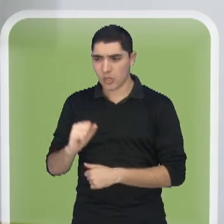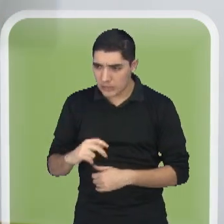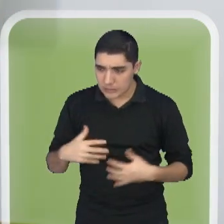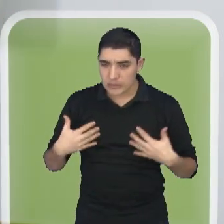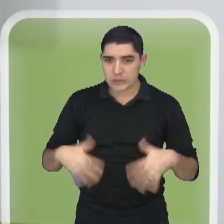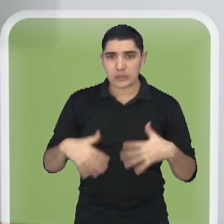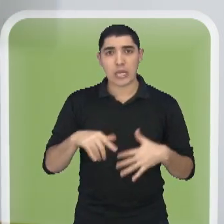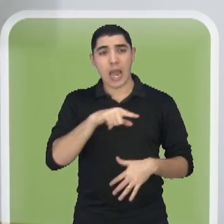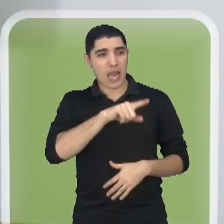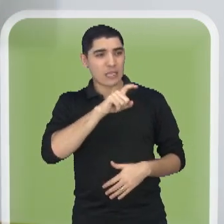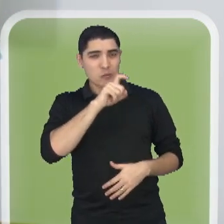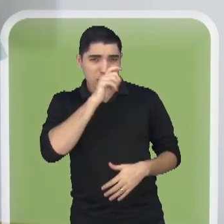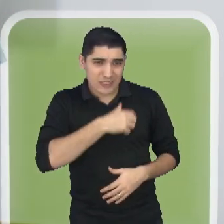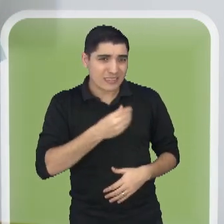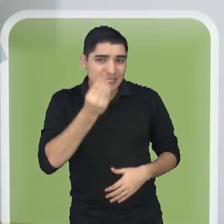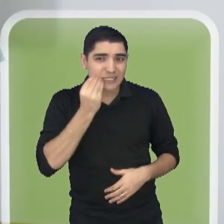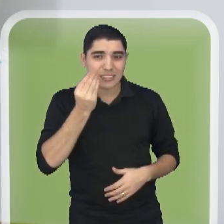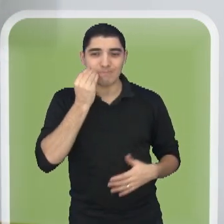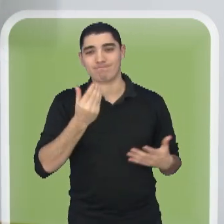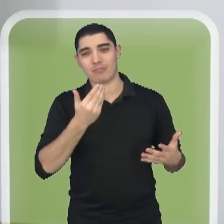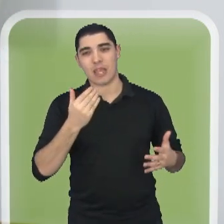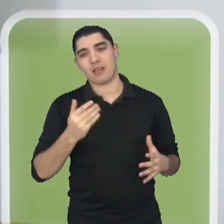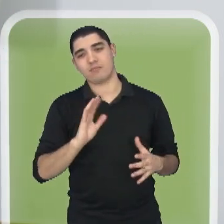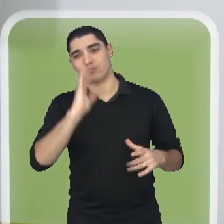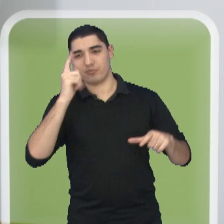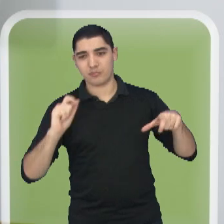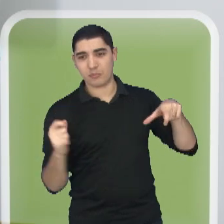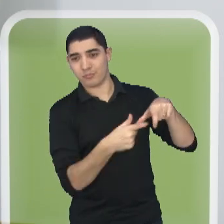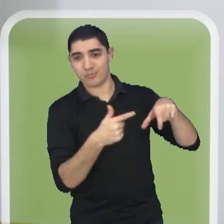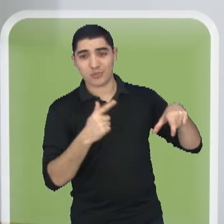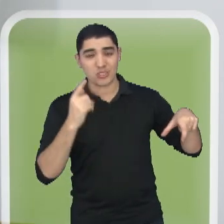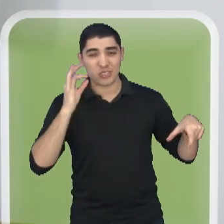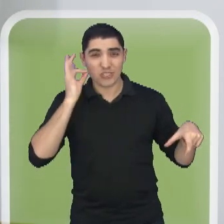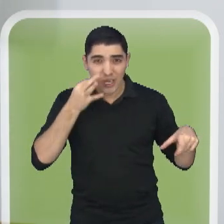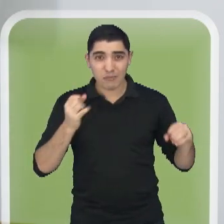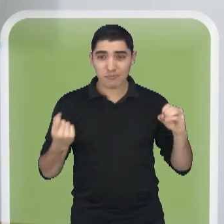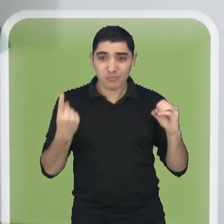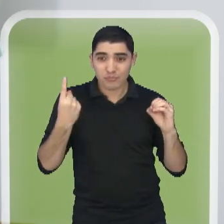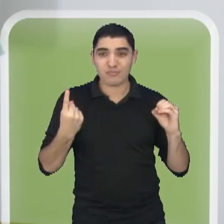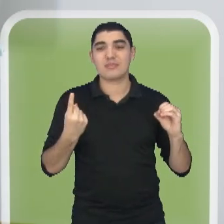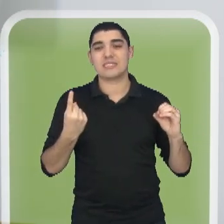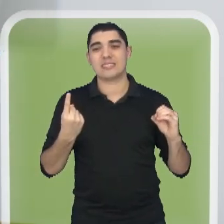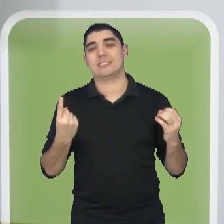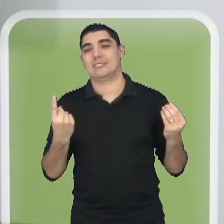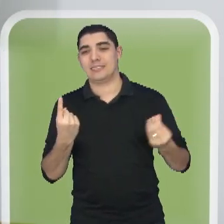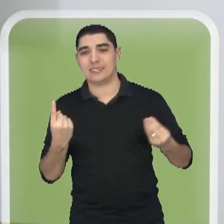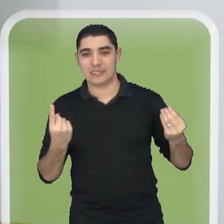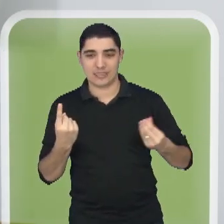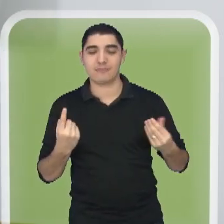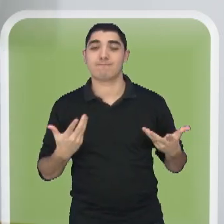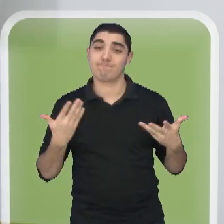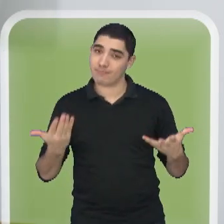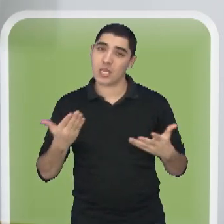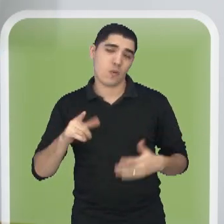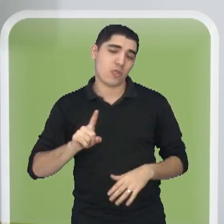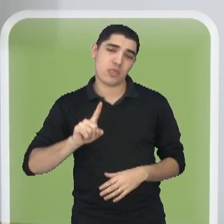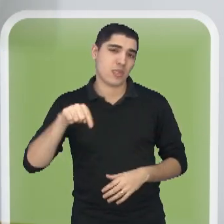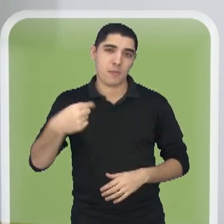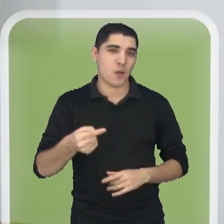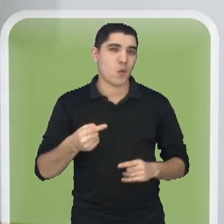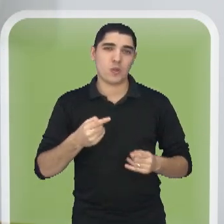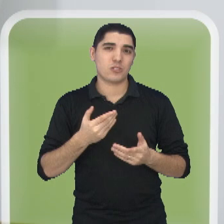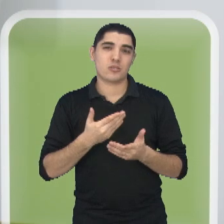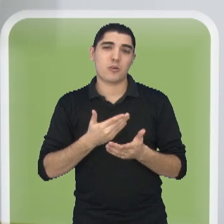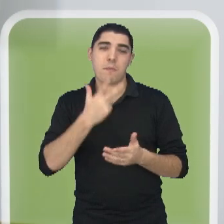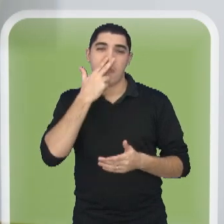que estava acontecendo, né? O São José tomou a primeira bolacha e estava tentando entender o que estava acontecendo. E aí acabou ficando